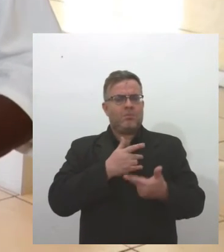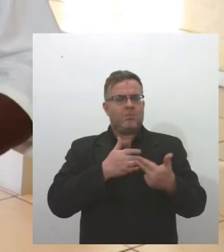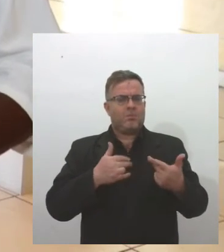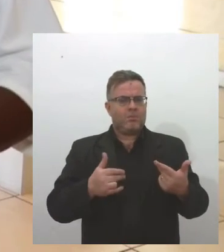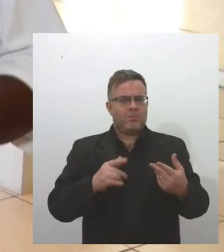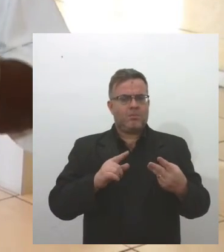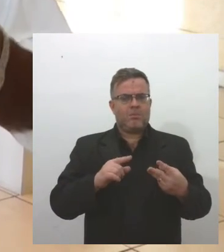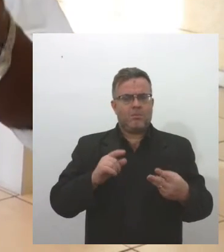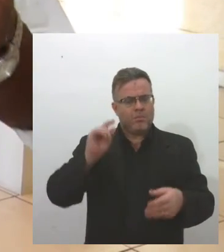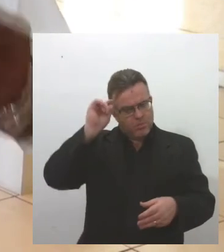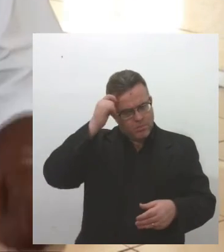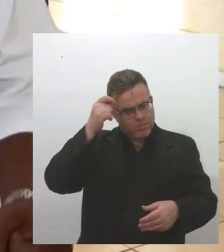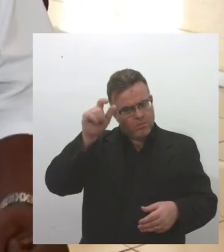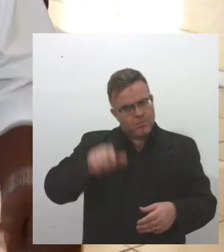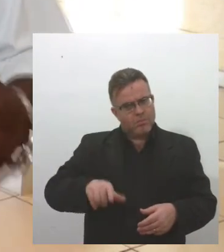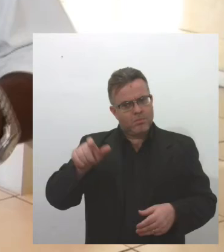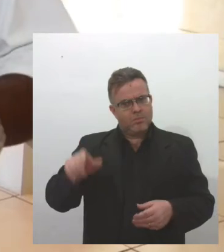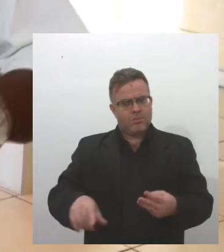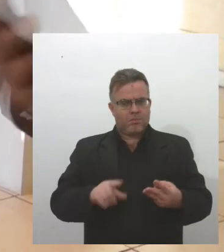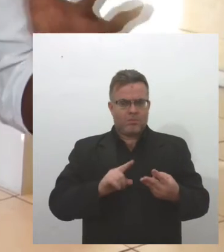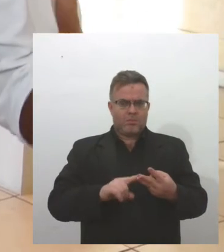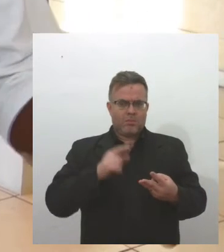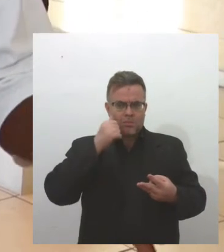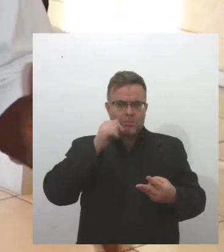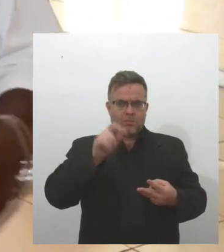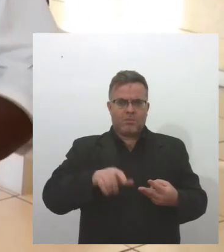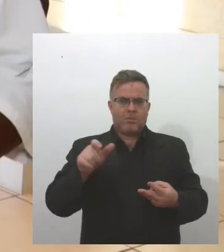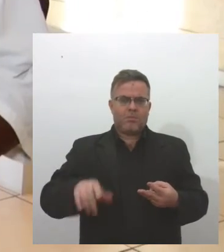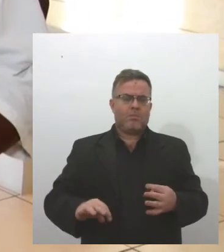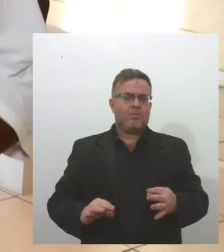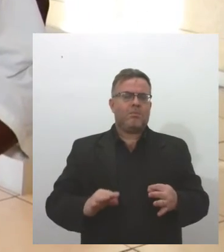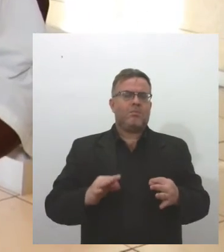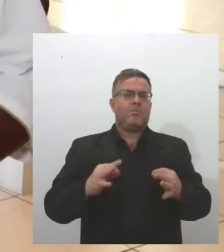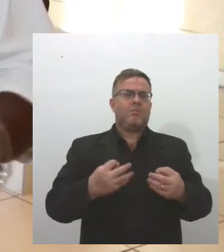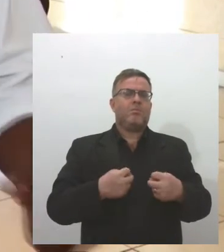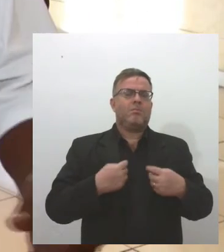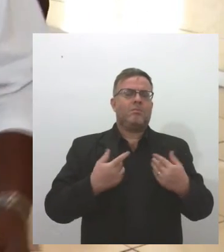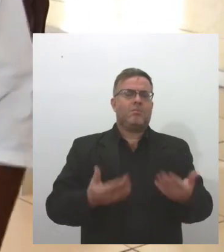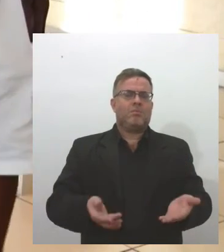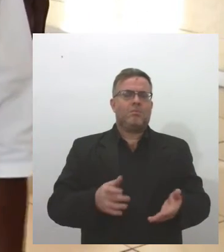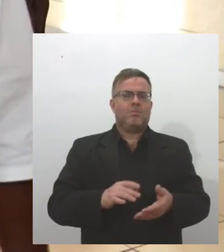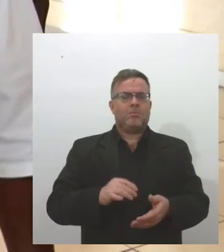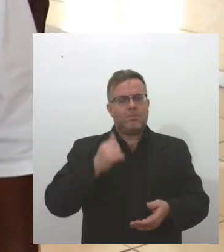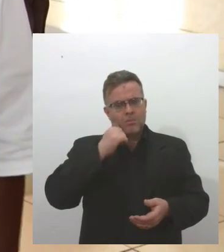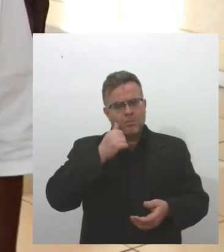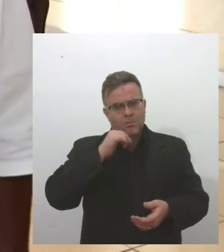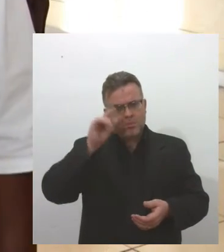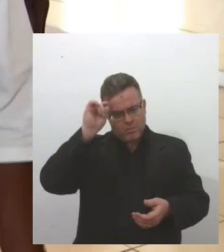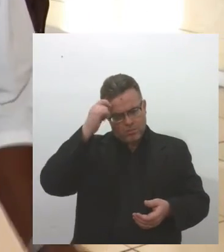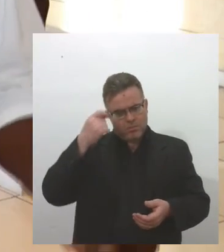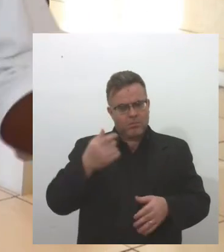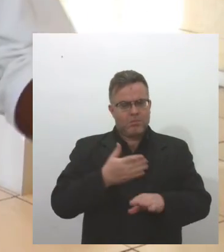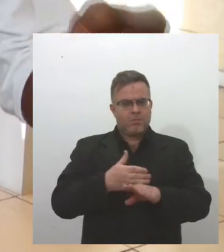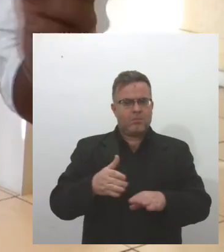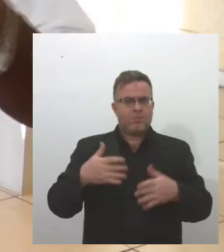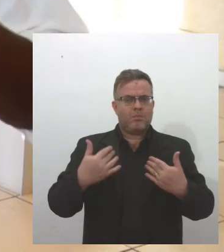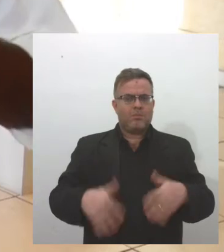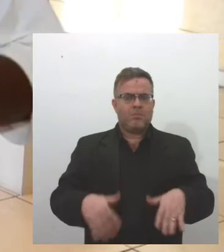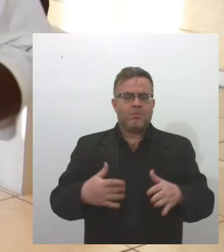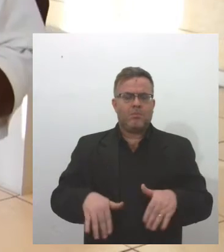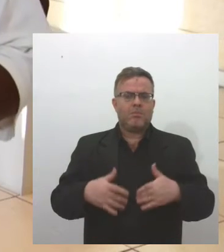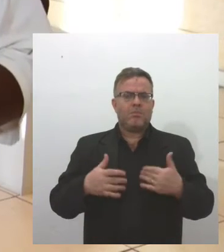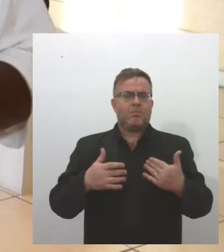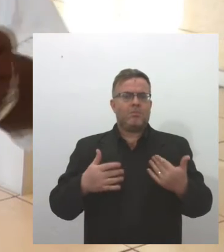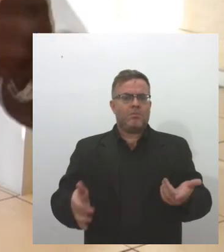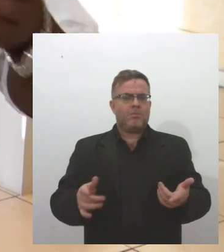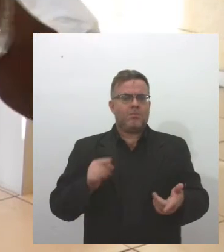negro, para com a mulher em geral, tanto a negra como a branca. Então, essas